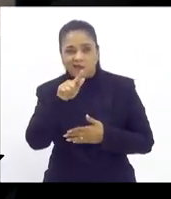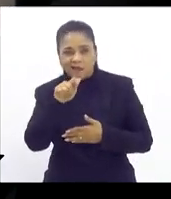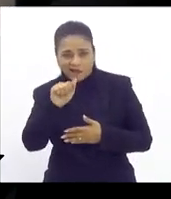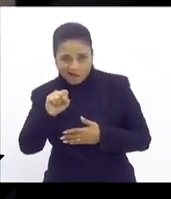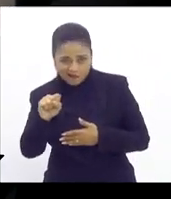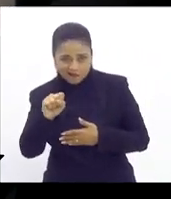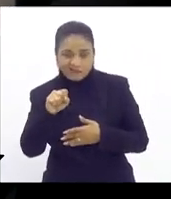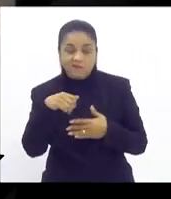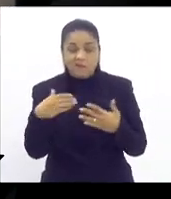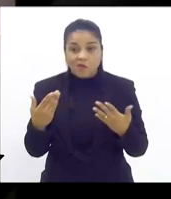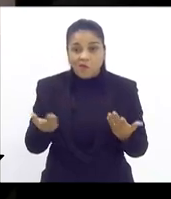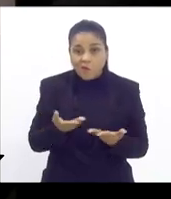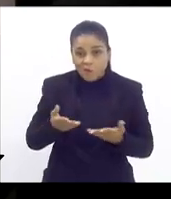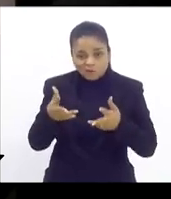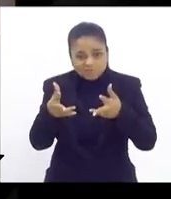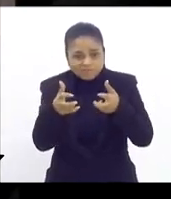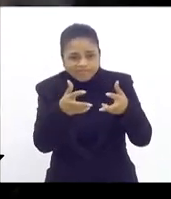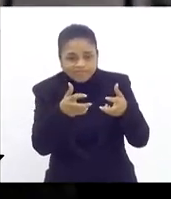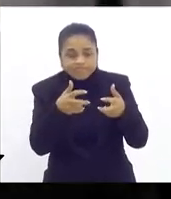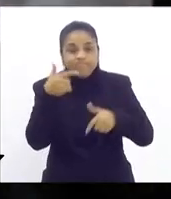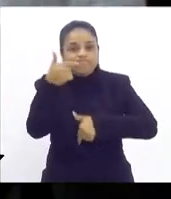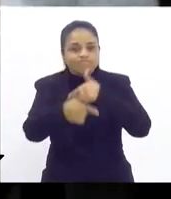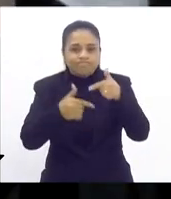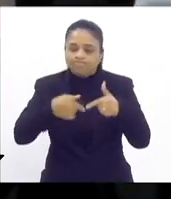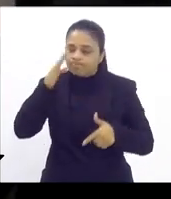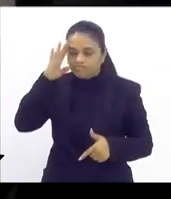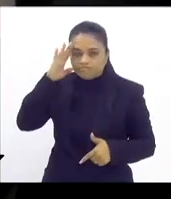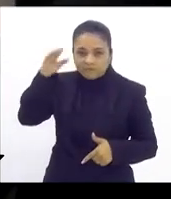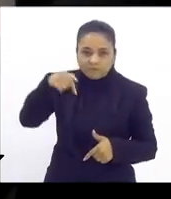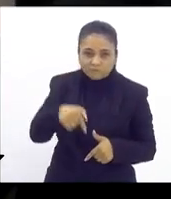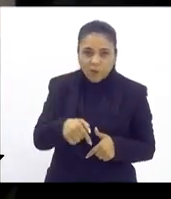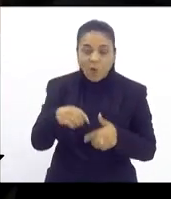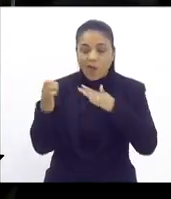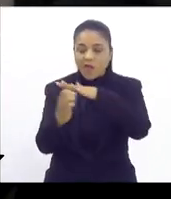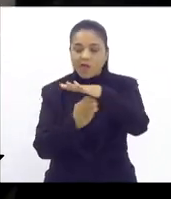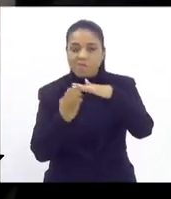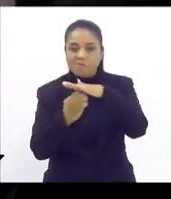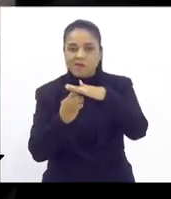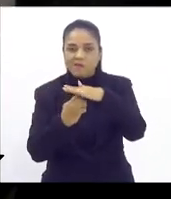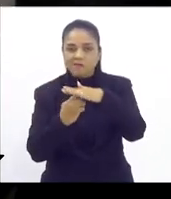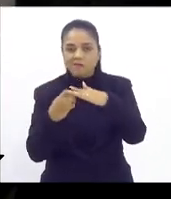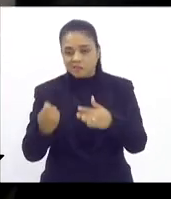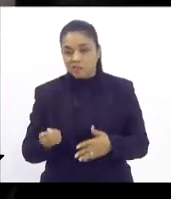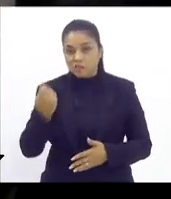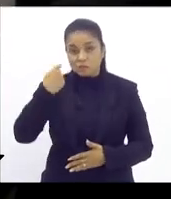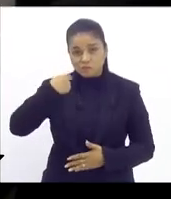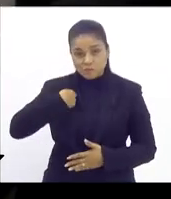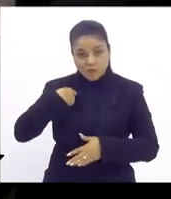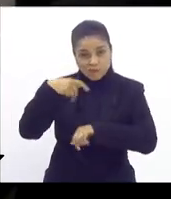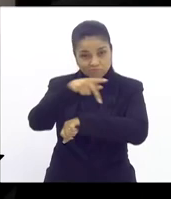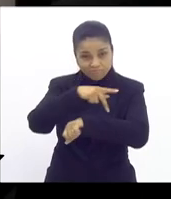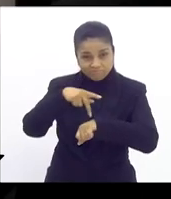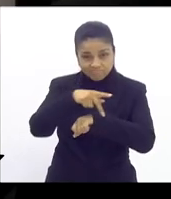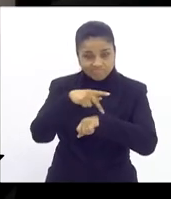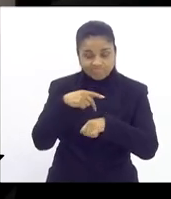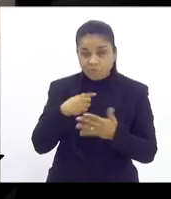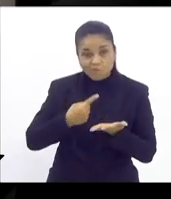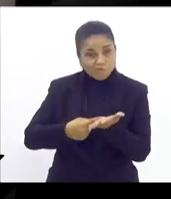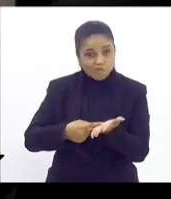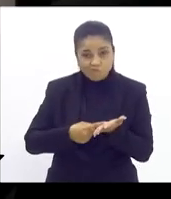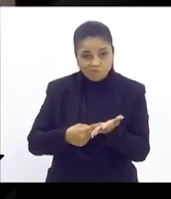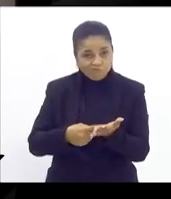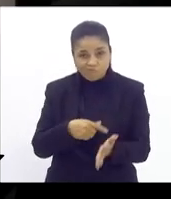que hoje esse serviço tão fundamental para a população tá na mão de uma Empresa Espanhola que não tem compromisso nenhum